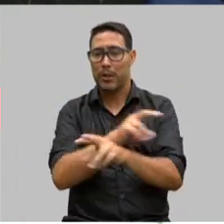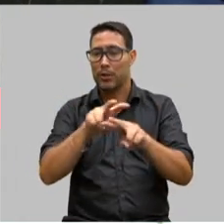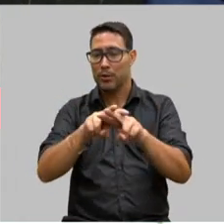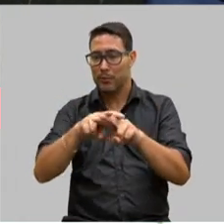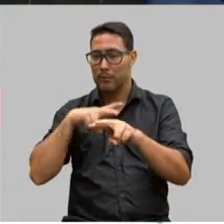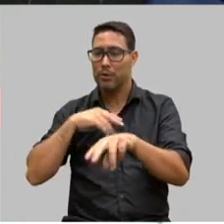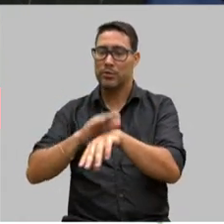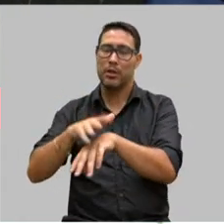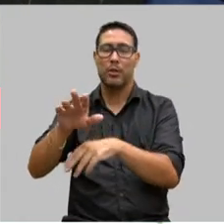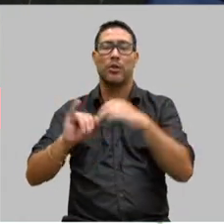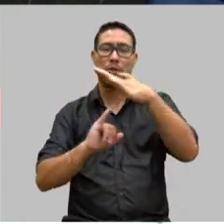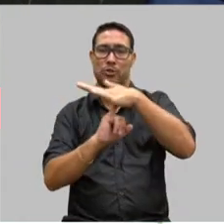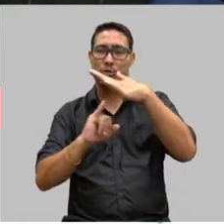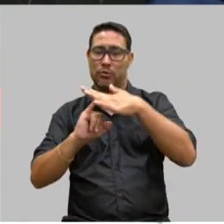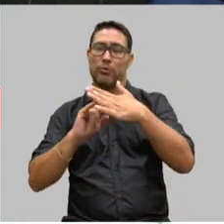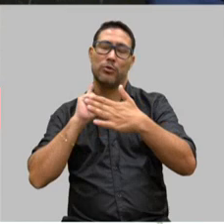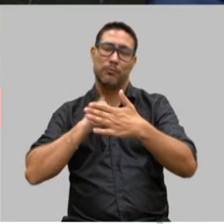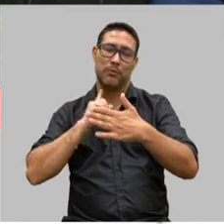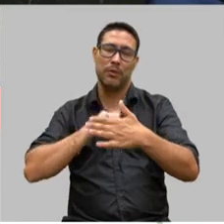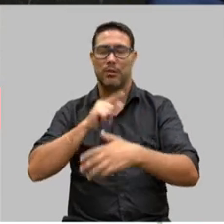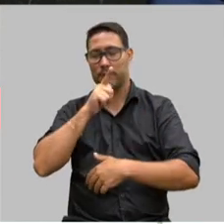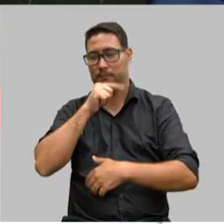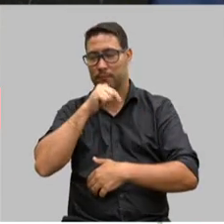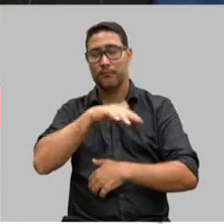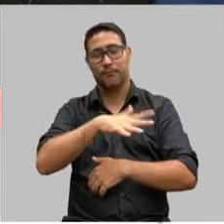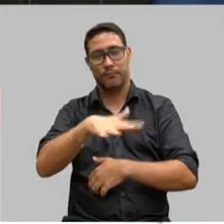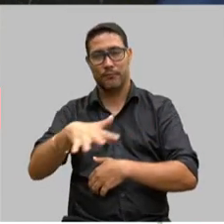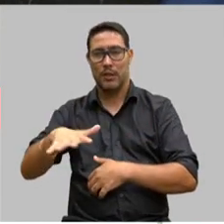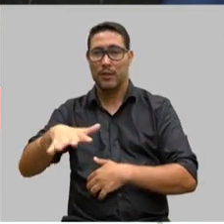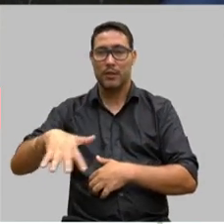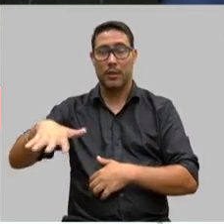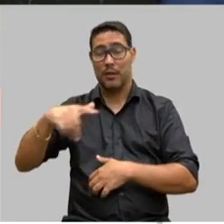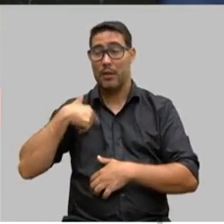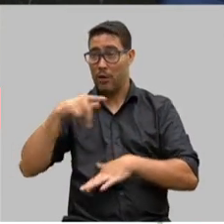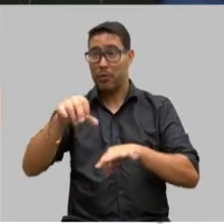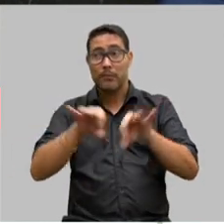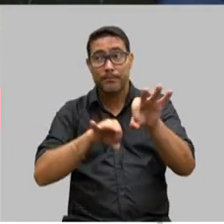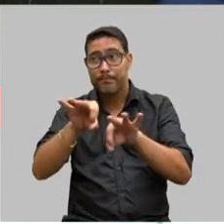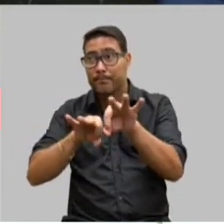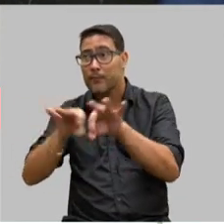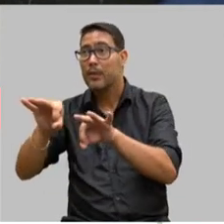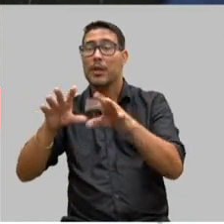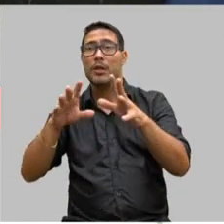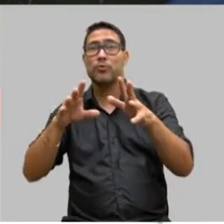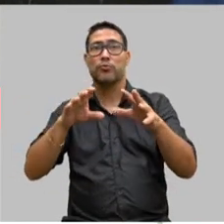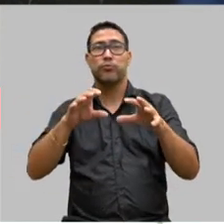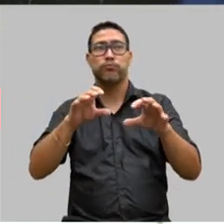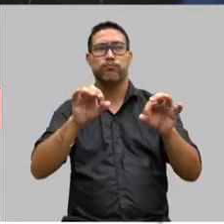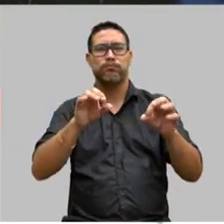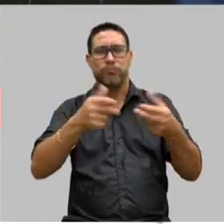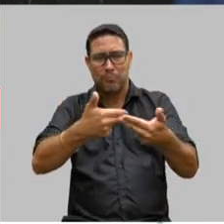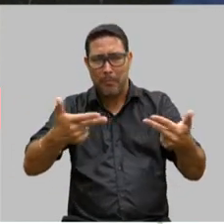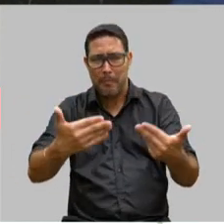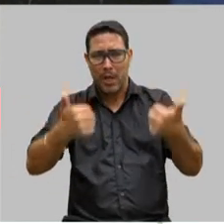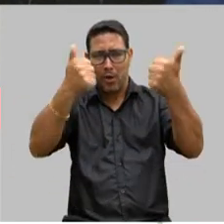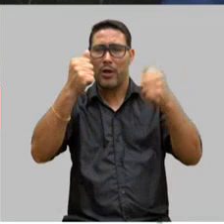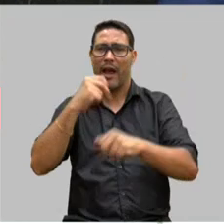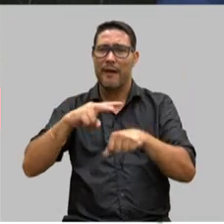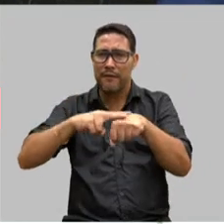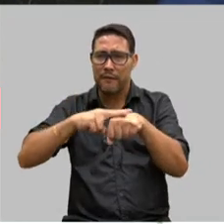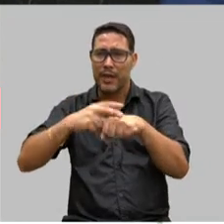de infraestrutura hídrica, de integração de infraestrutura construída com infraestrutura verde, para a gente lidar com aquela região